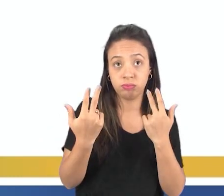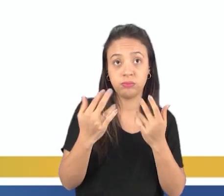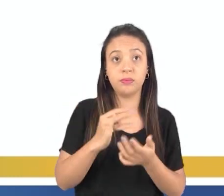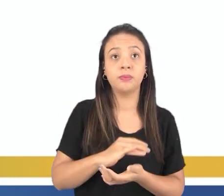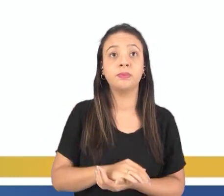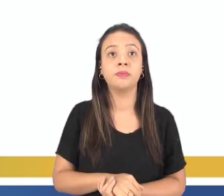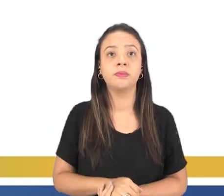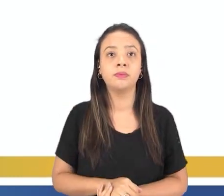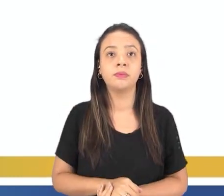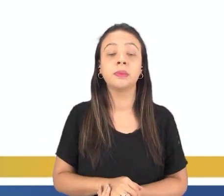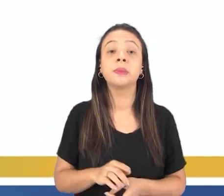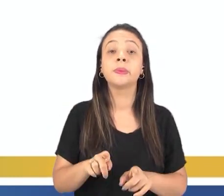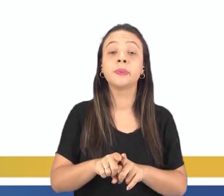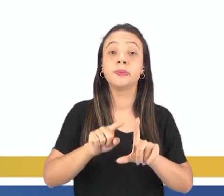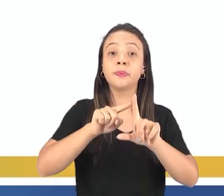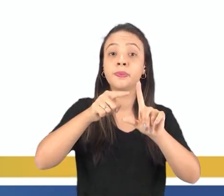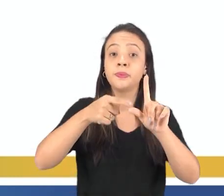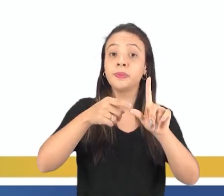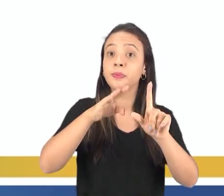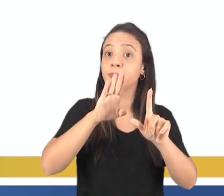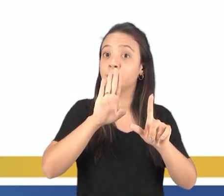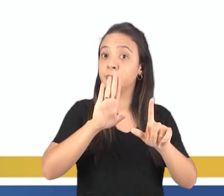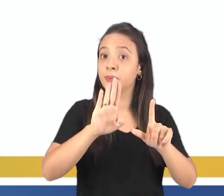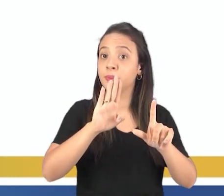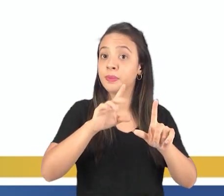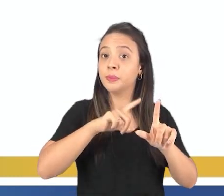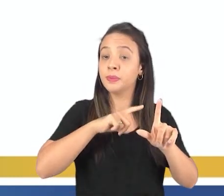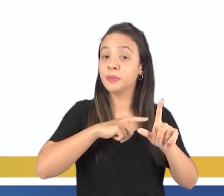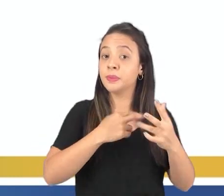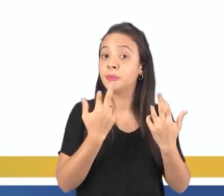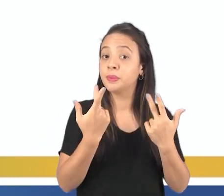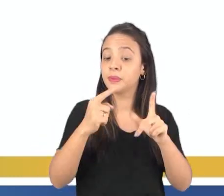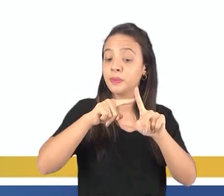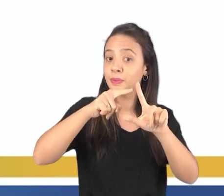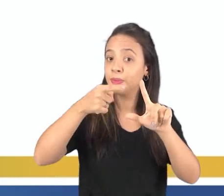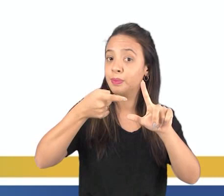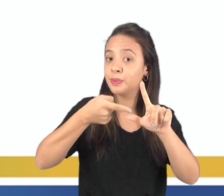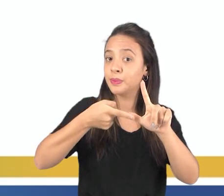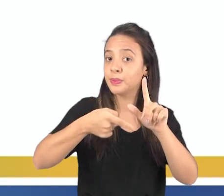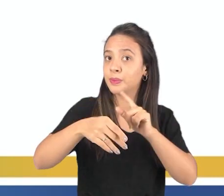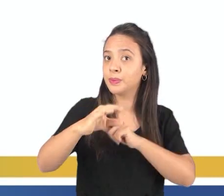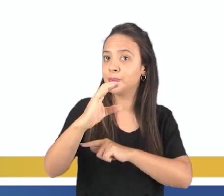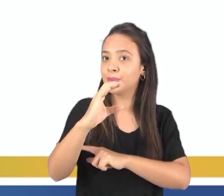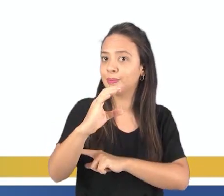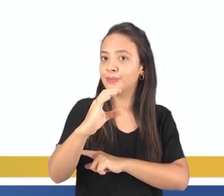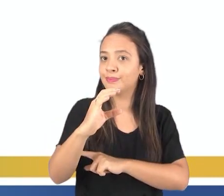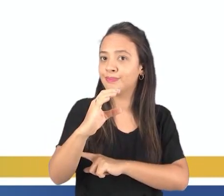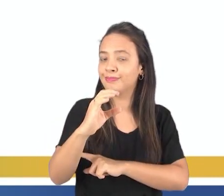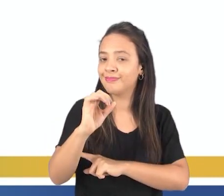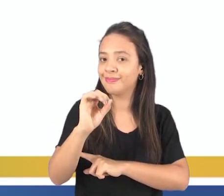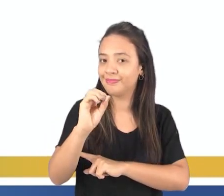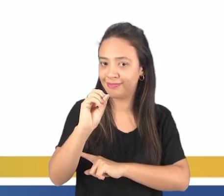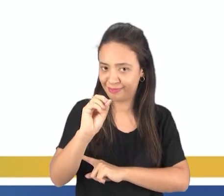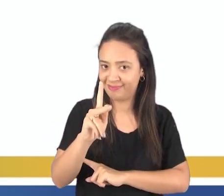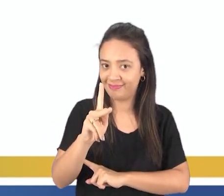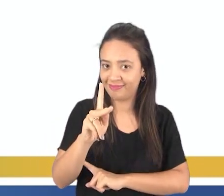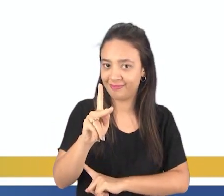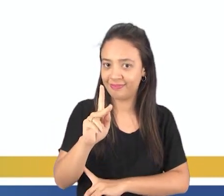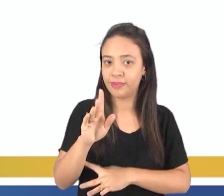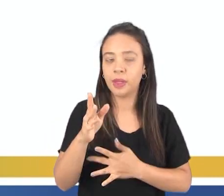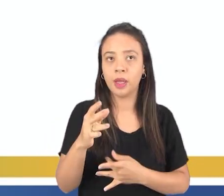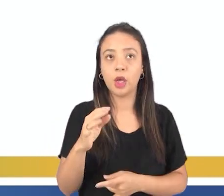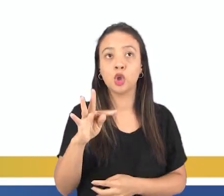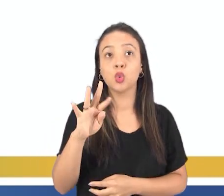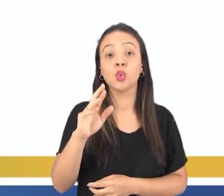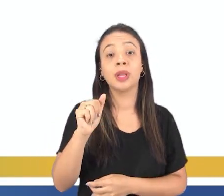e um ângulo B tem a mesma abertura do ângulo C beleza e ensinou